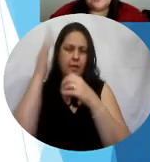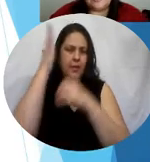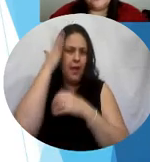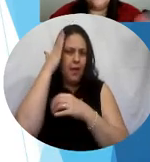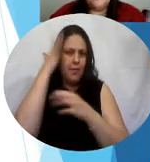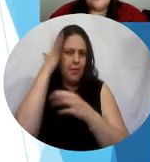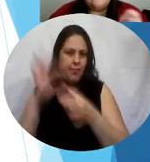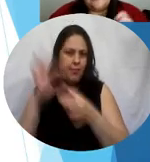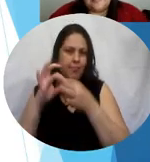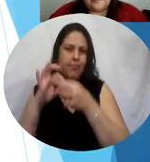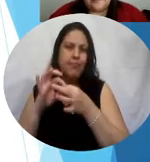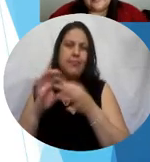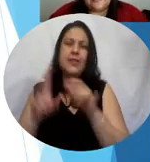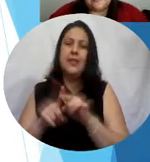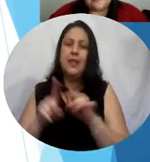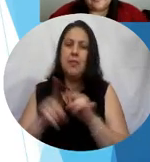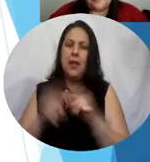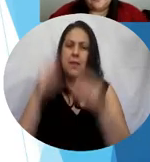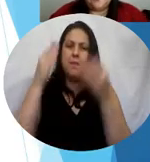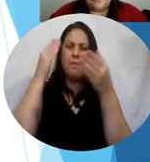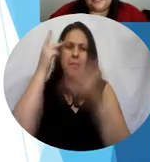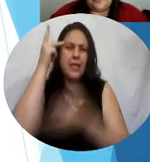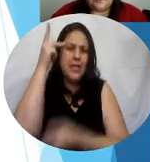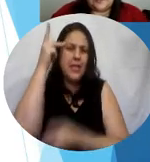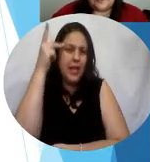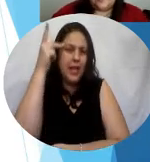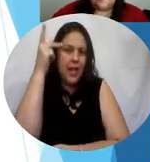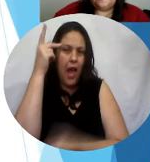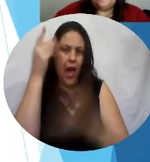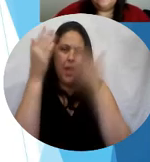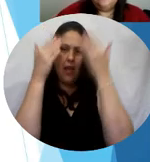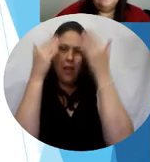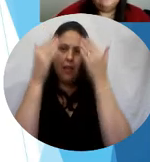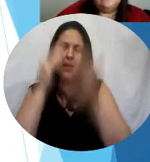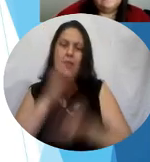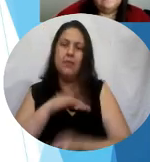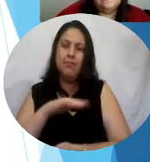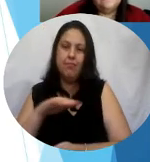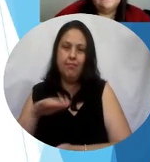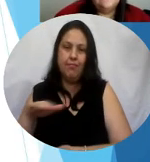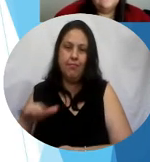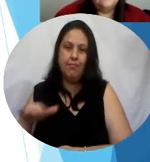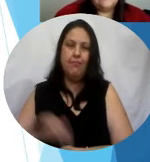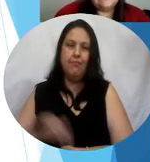mais indicado para fazer esse tipo de diagnóstico.